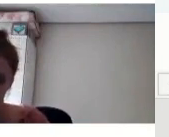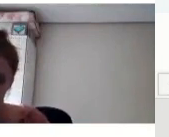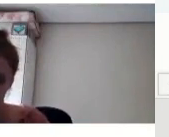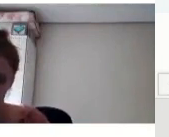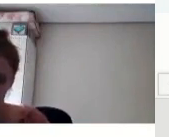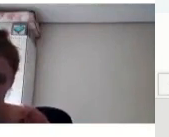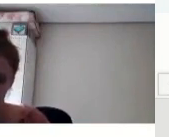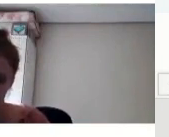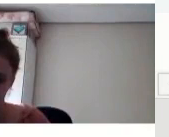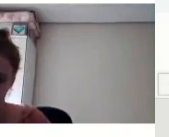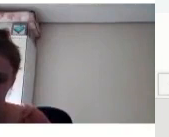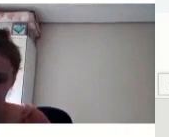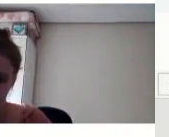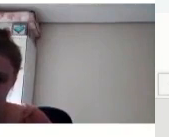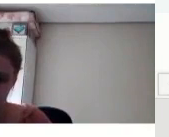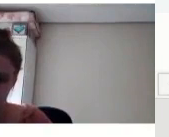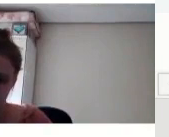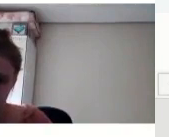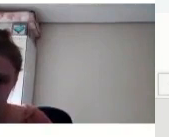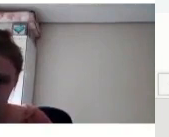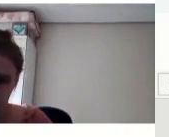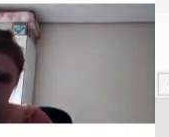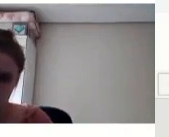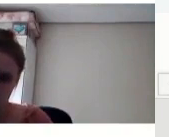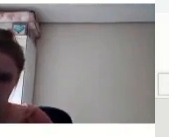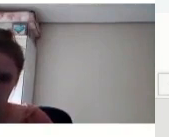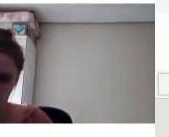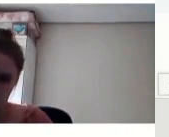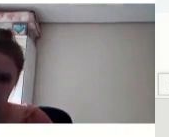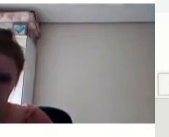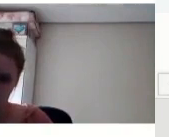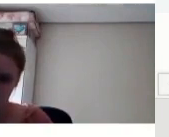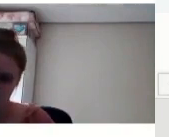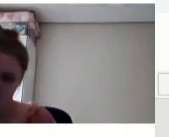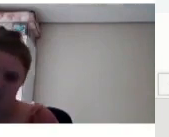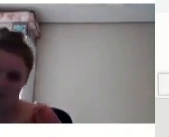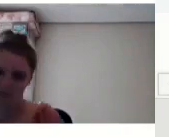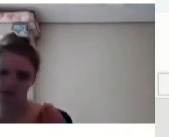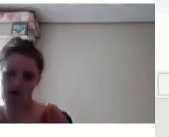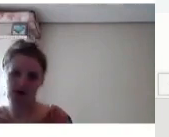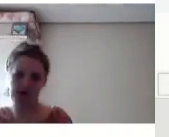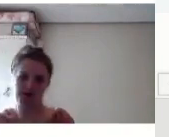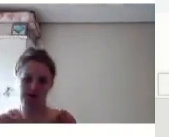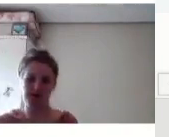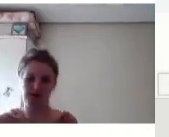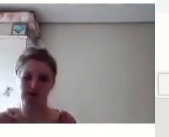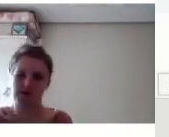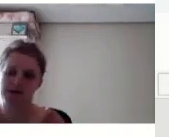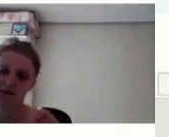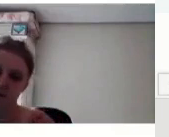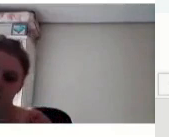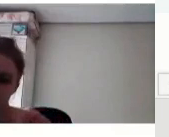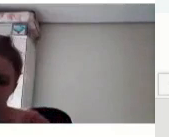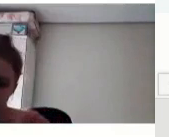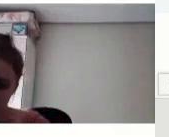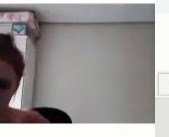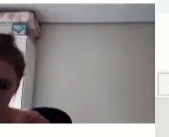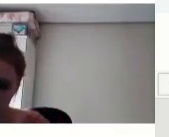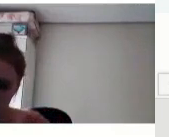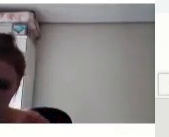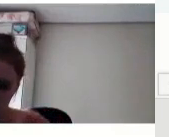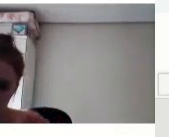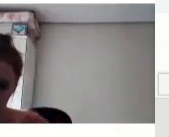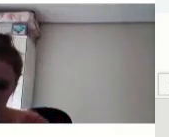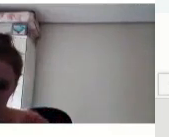o del L aqui, vocês conseguem ver que o segundo termo vai cancelar, né? O segundo termo aqui